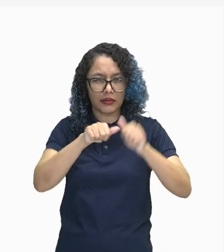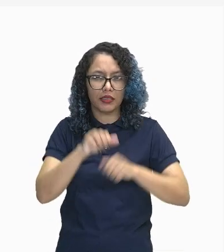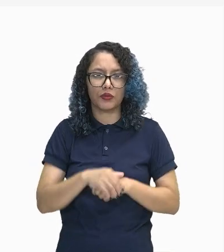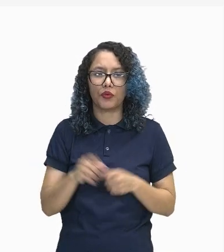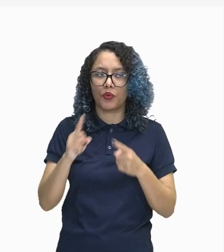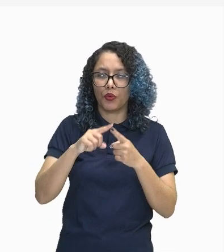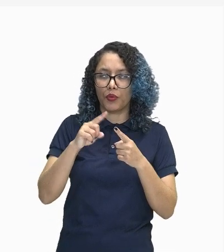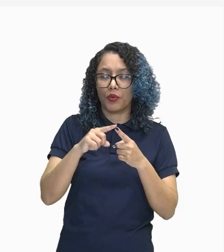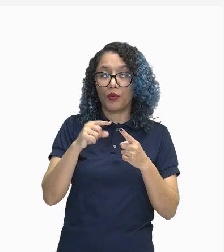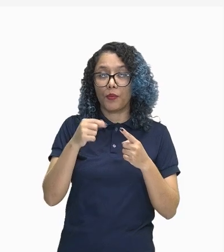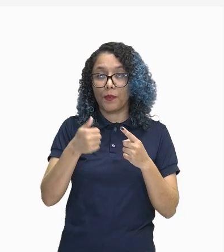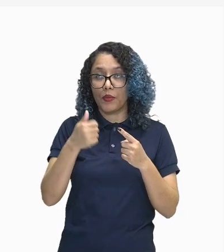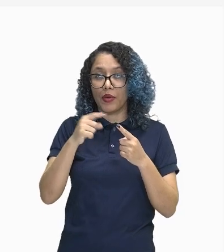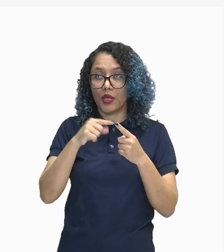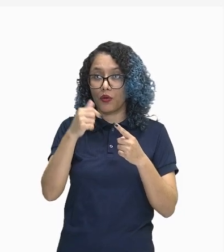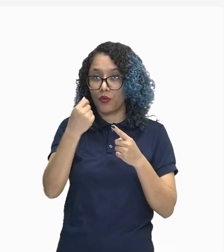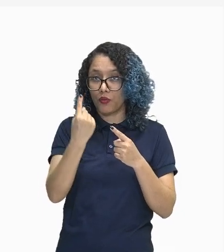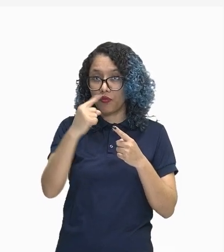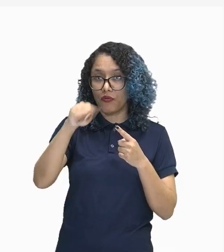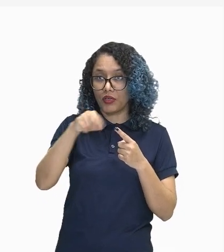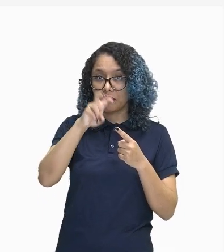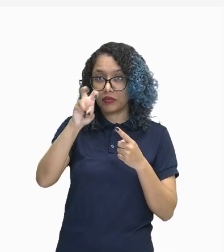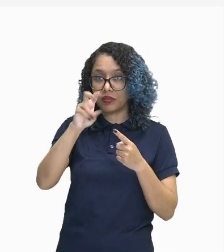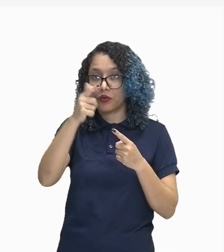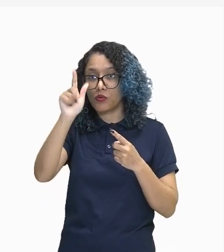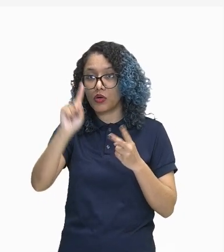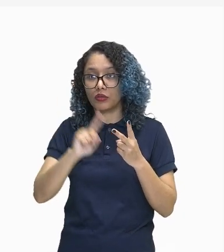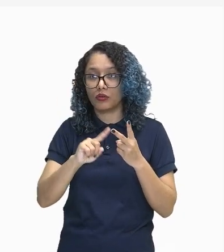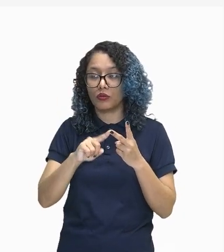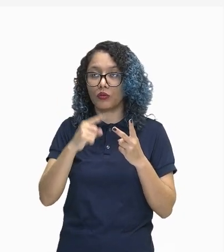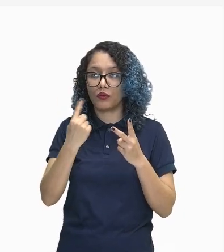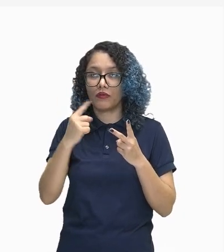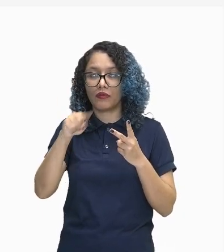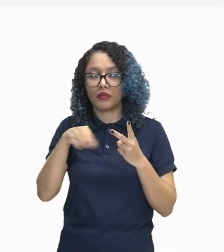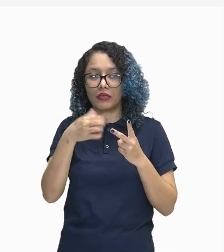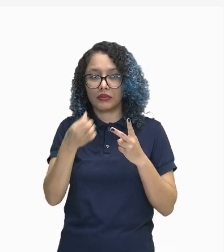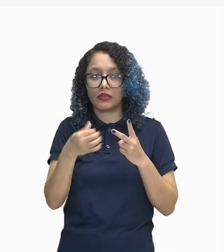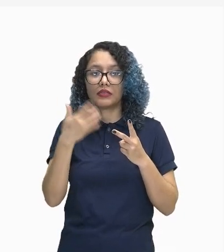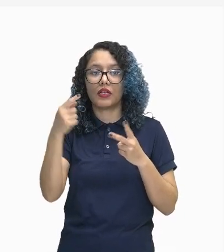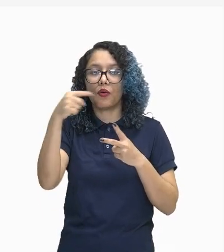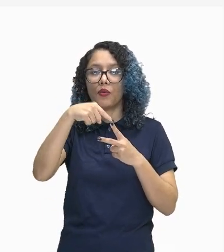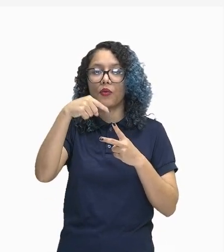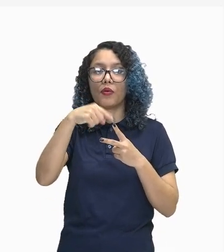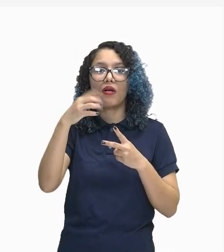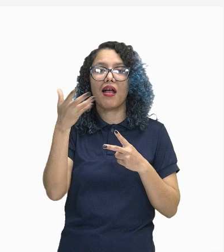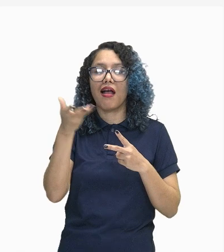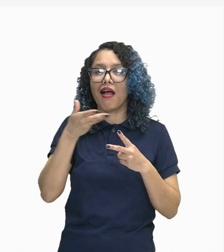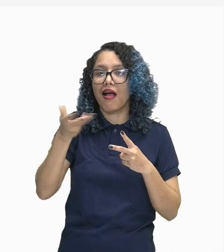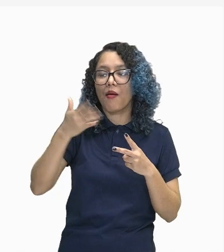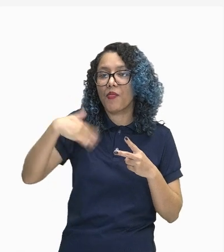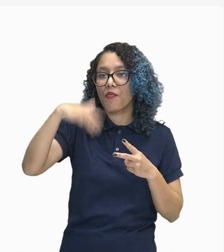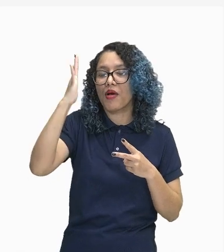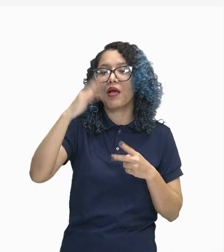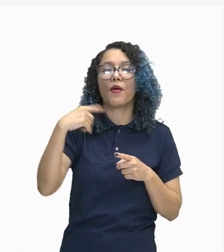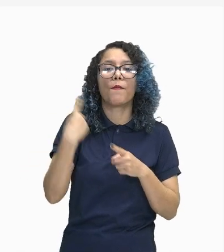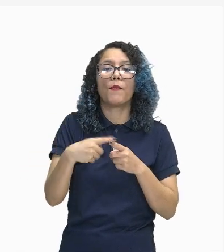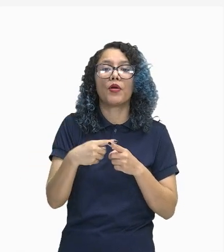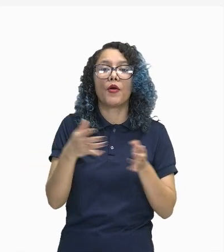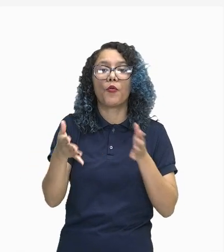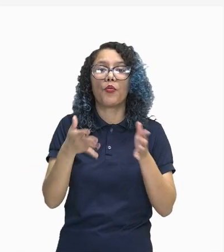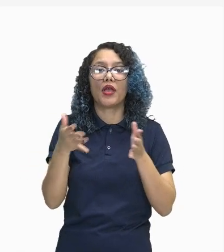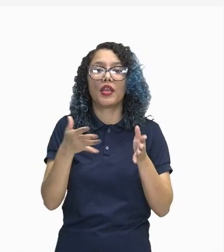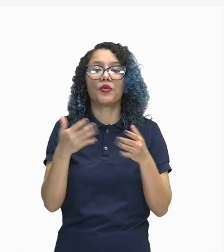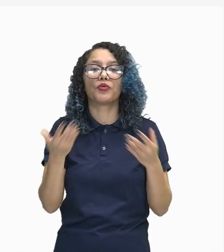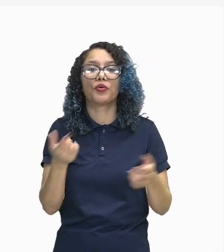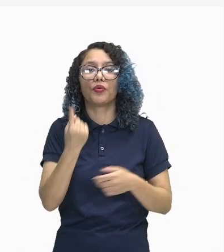1,5 e João 1,6, né? Pedro é o piloto mais rápido, pois ele leva 1,5 minutos para completar cada